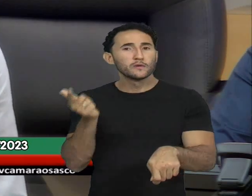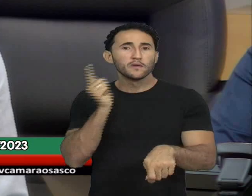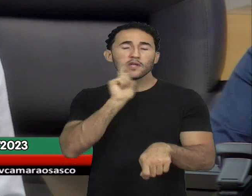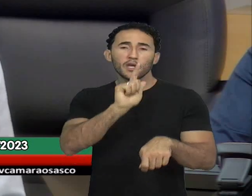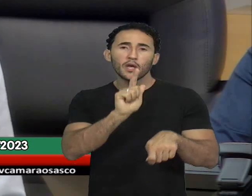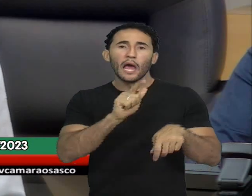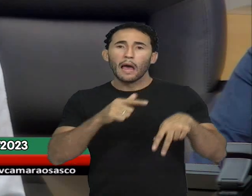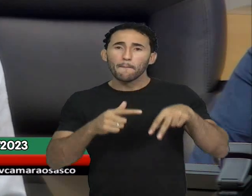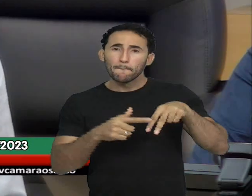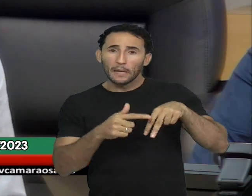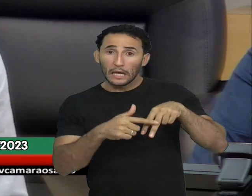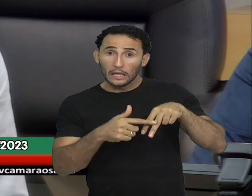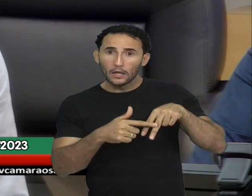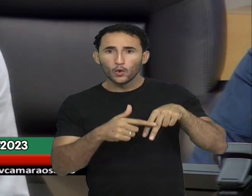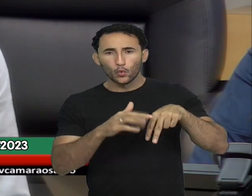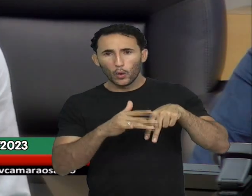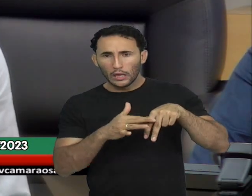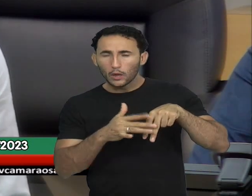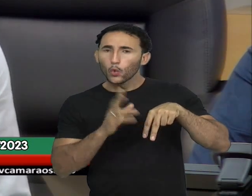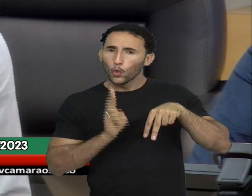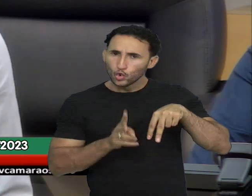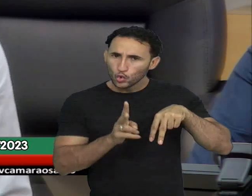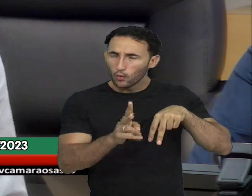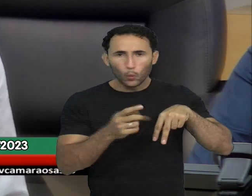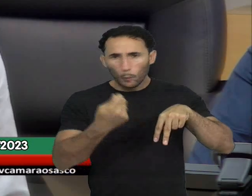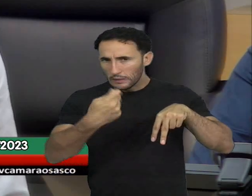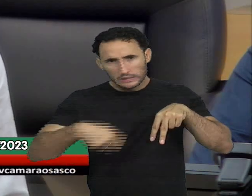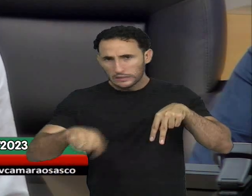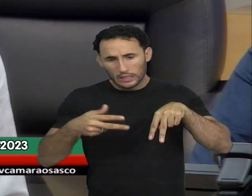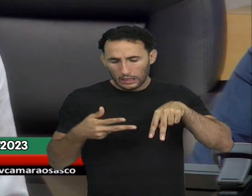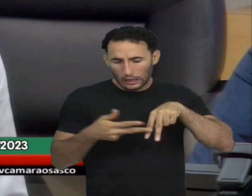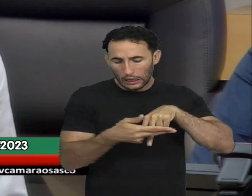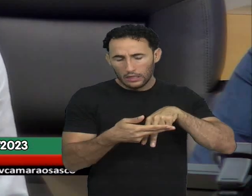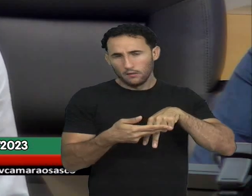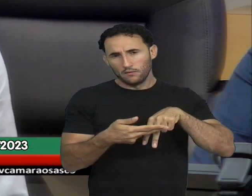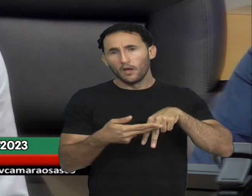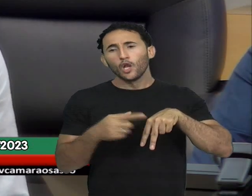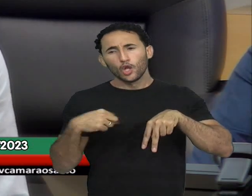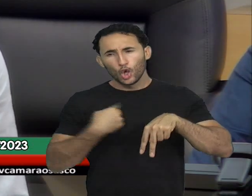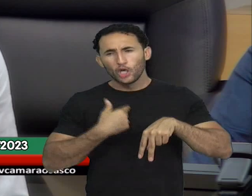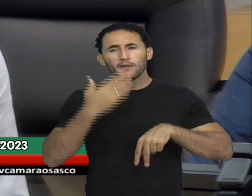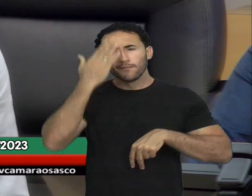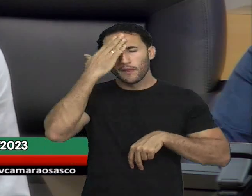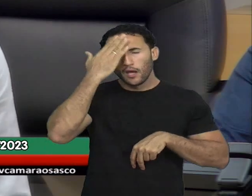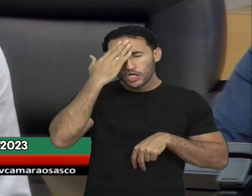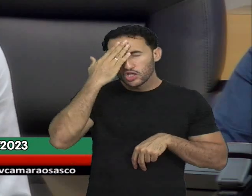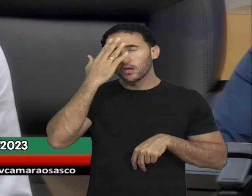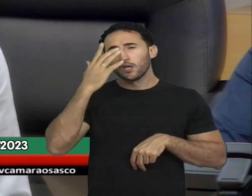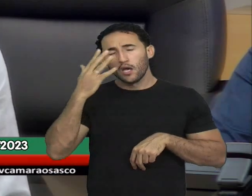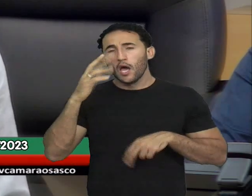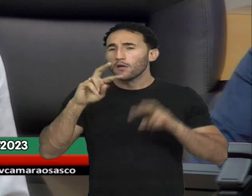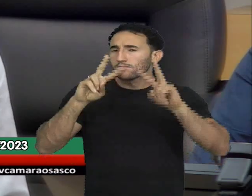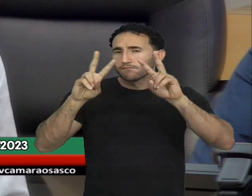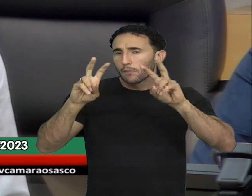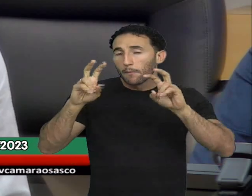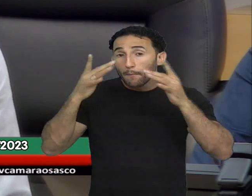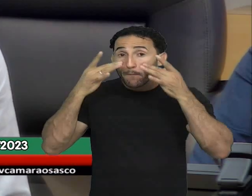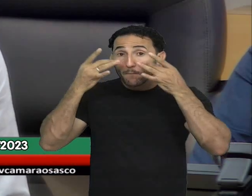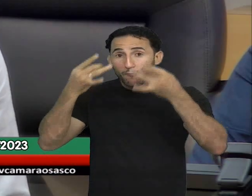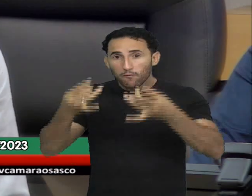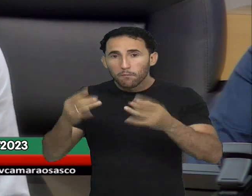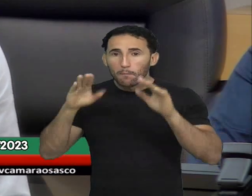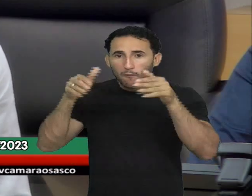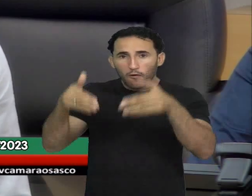do paciente é muito maior, né? A gente também entende a questão do município, a atenção básica,